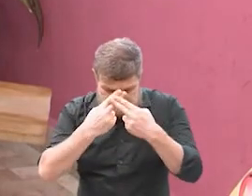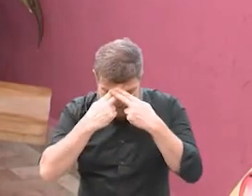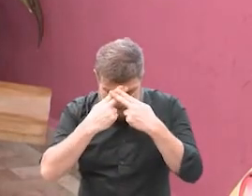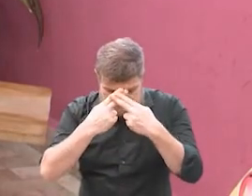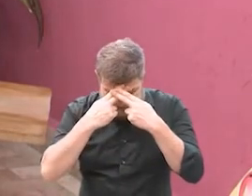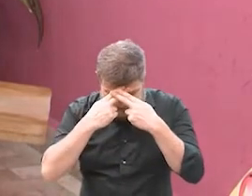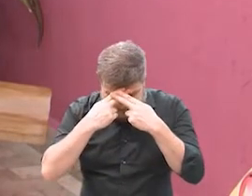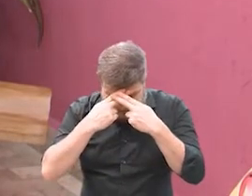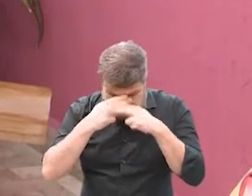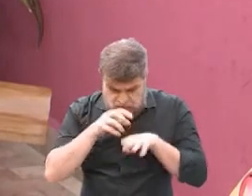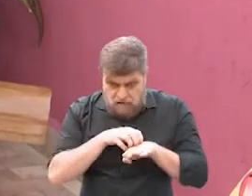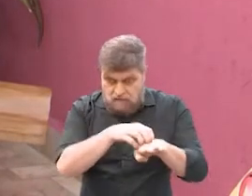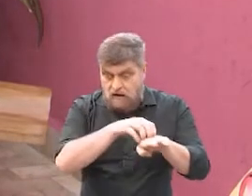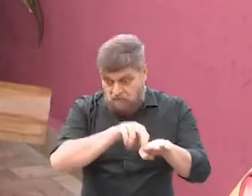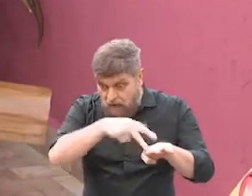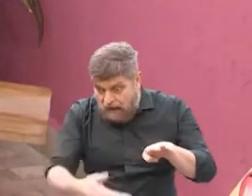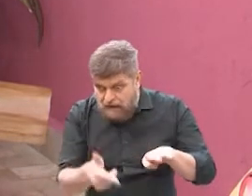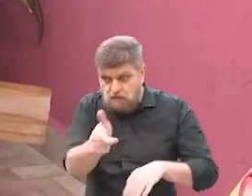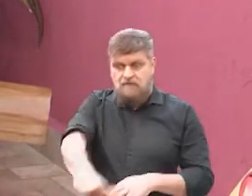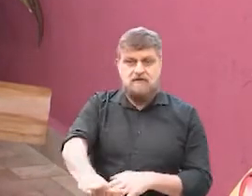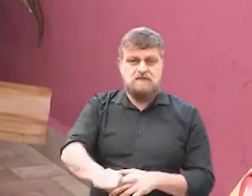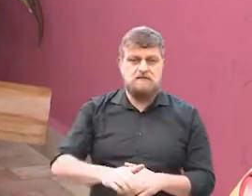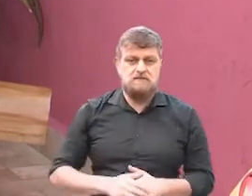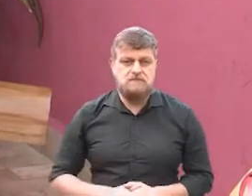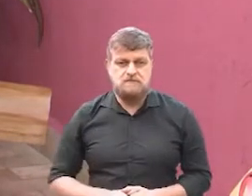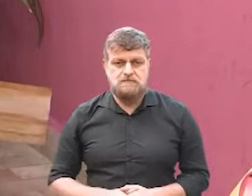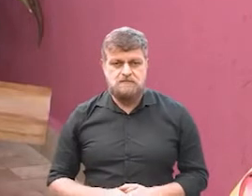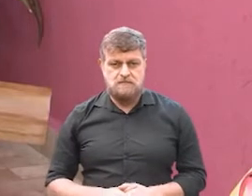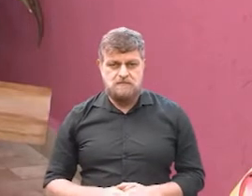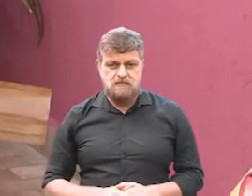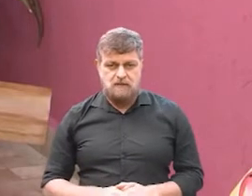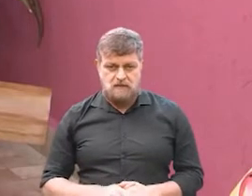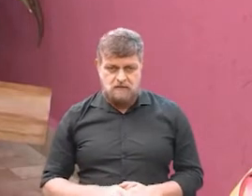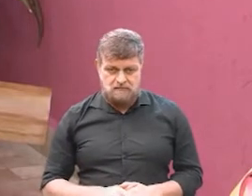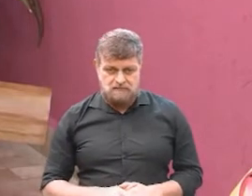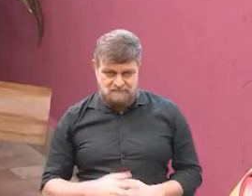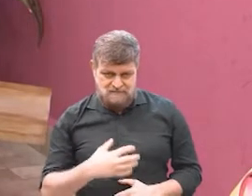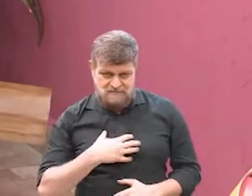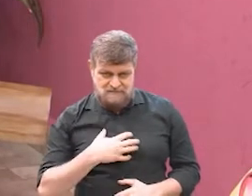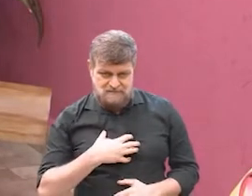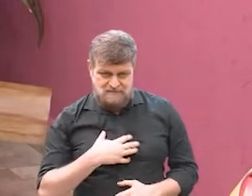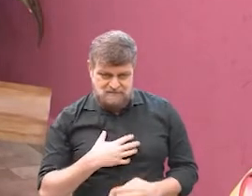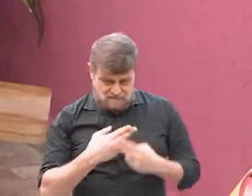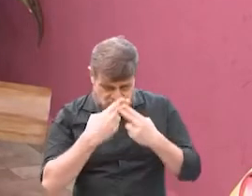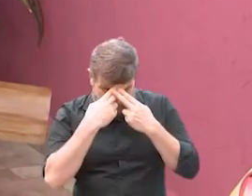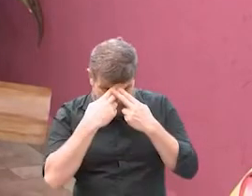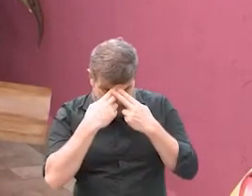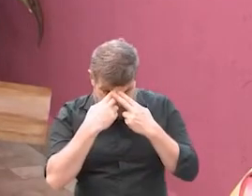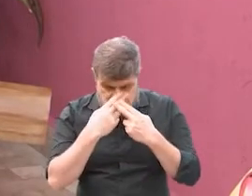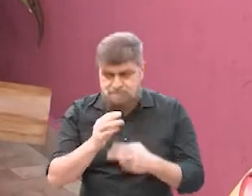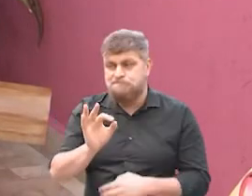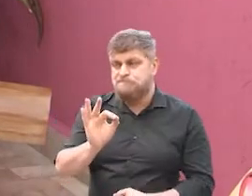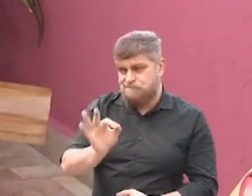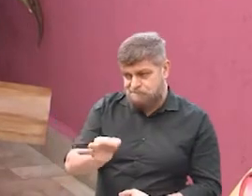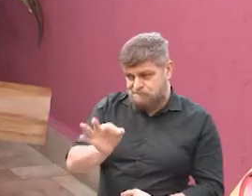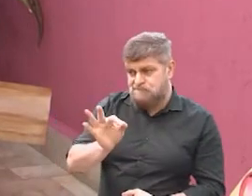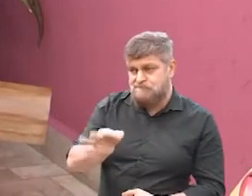hora de começar a gente descer, eles vai tocar o ônibus. A senhora ficou um pouquinho traumatizada, então?